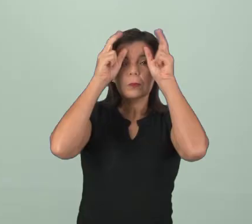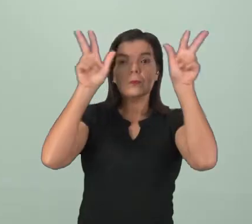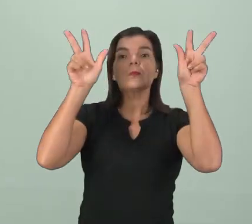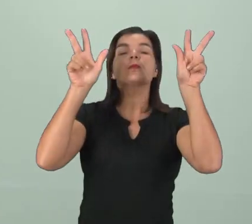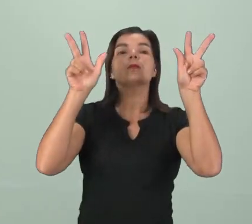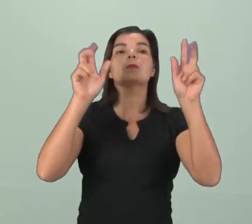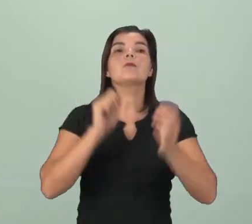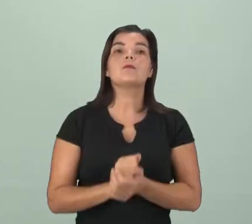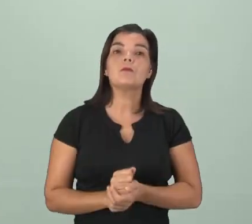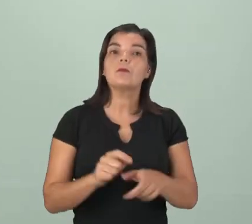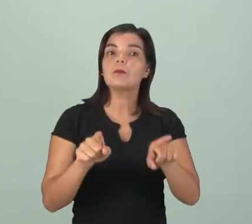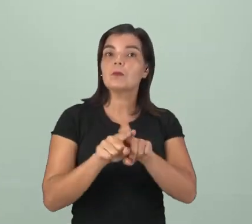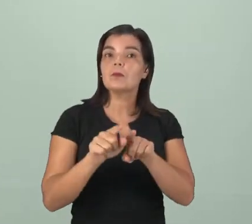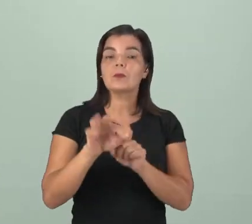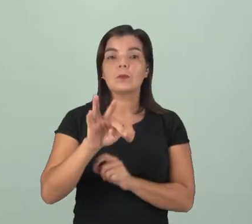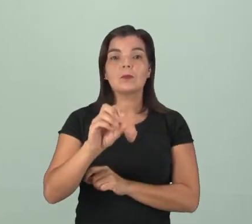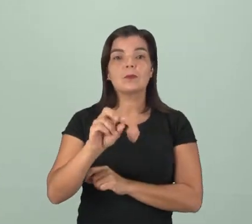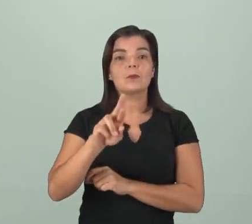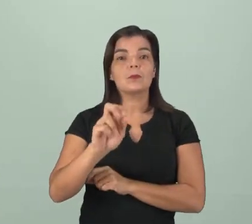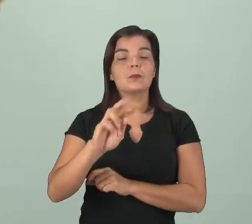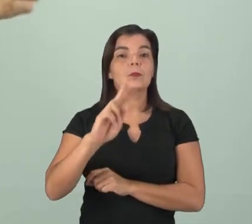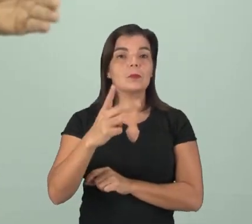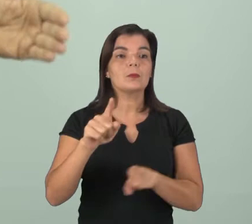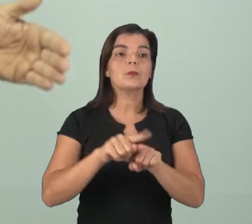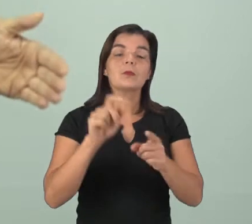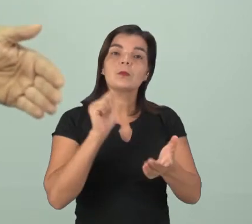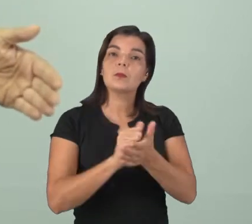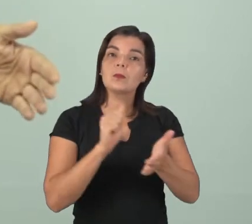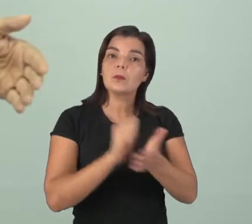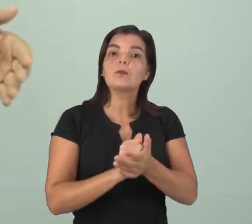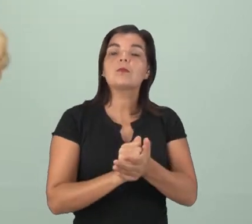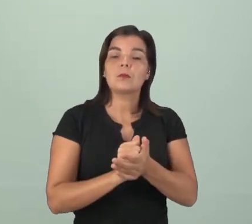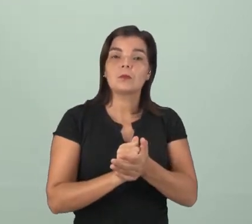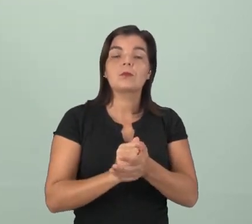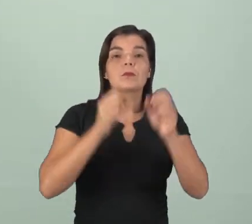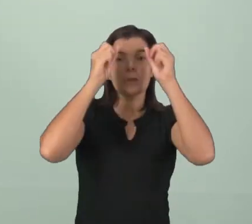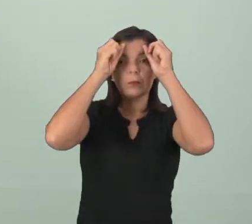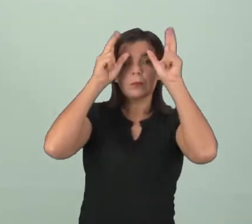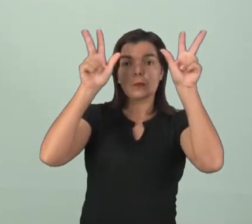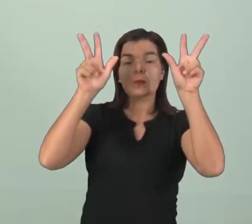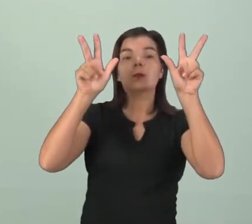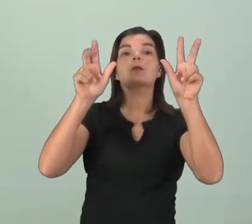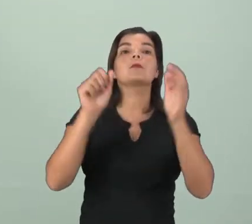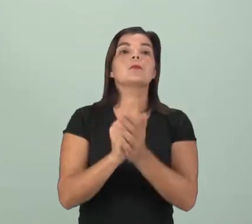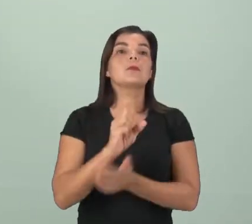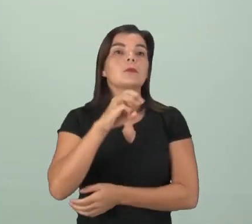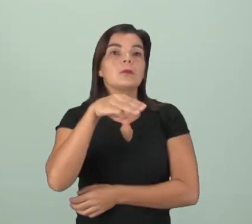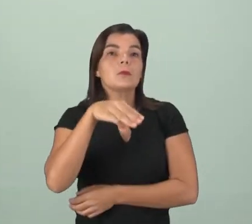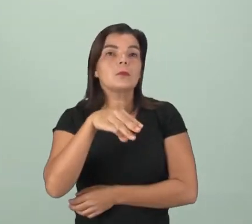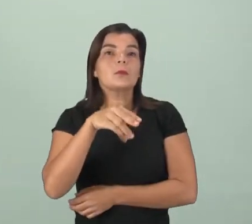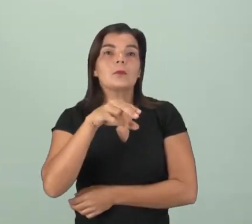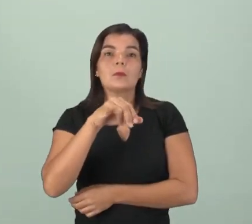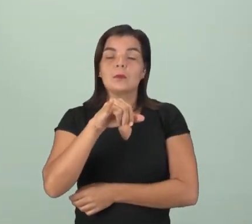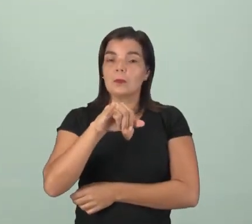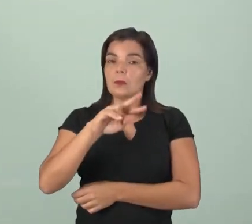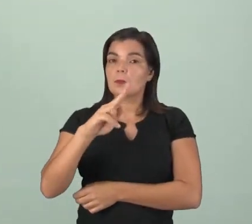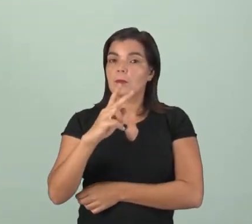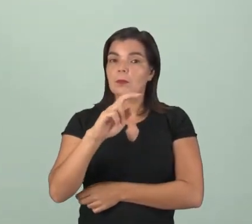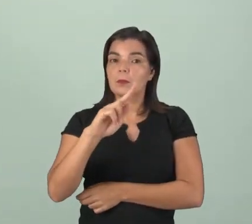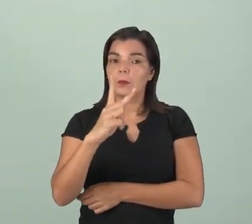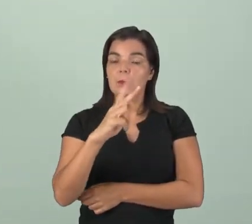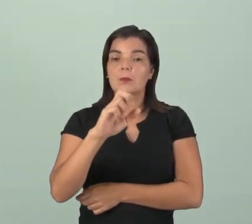Torá, que é a parte hebraica escrita, foi transmitida por Moisés, mas a Mishnah, que era uma